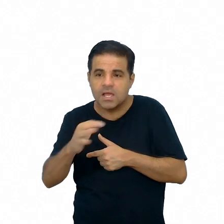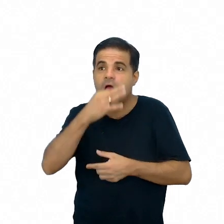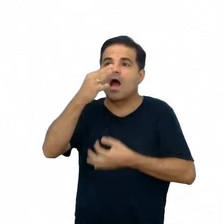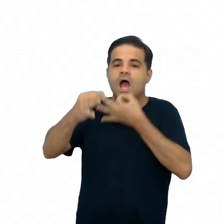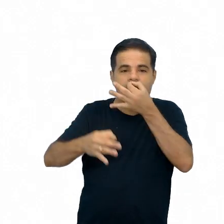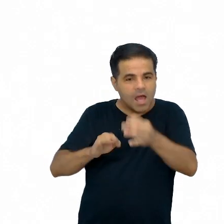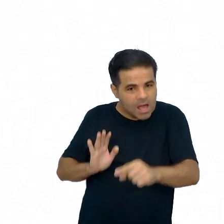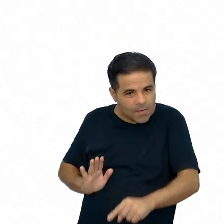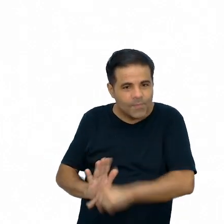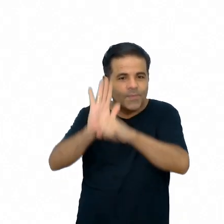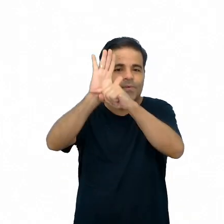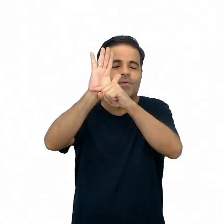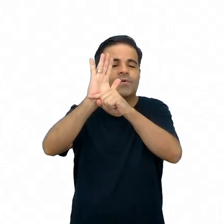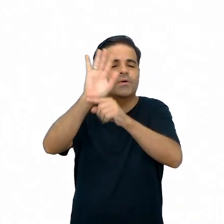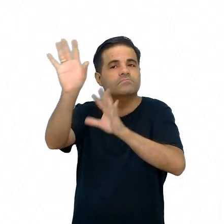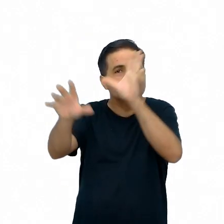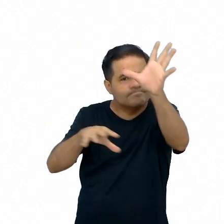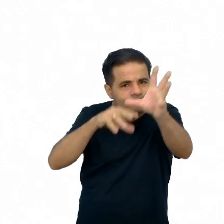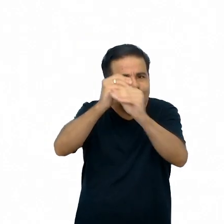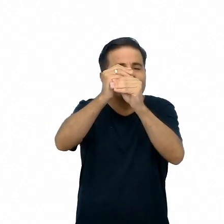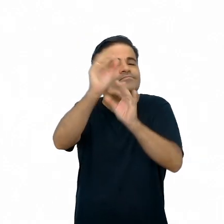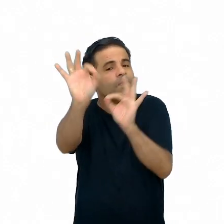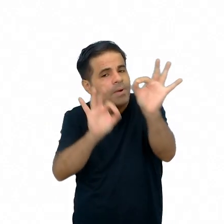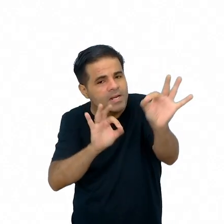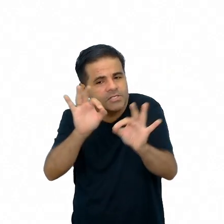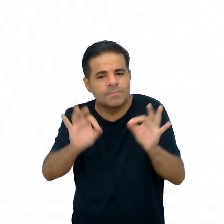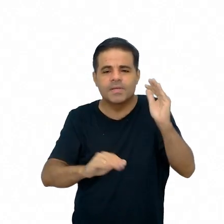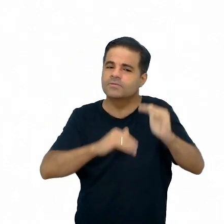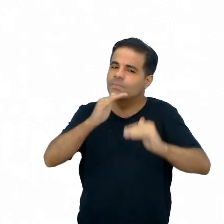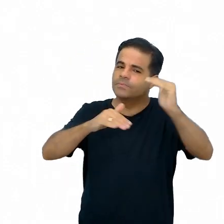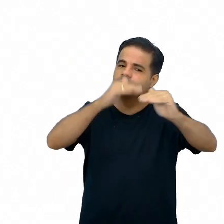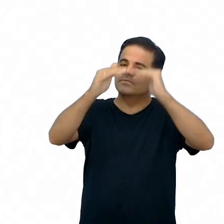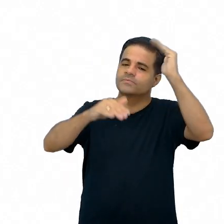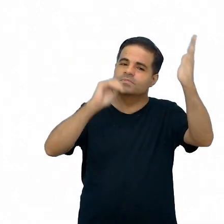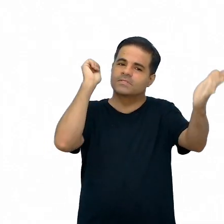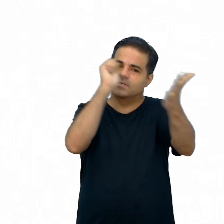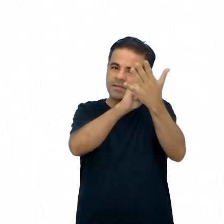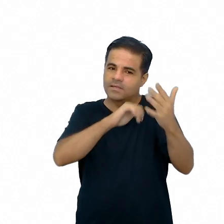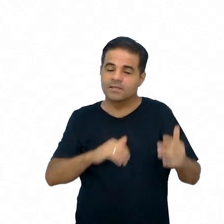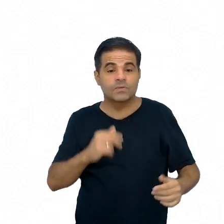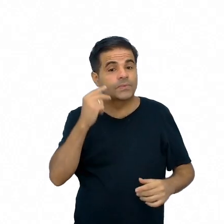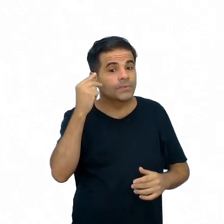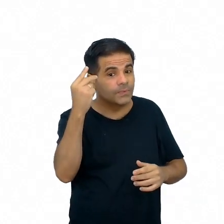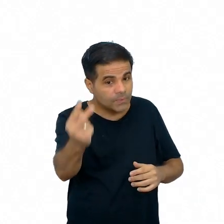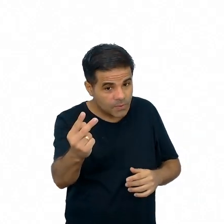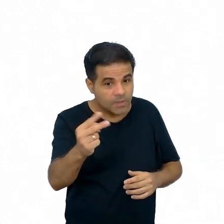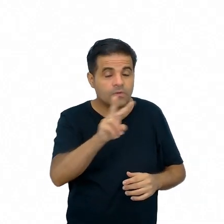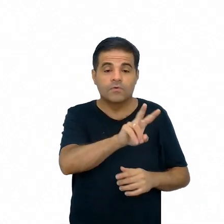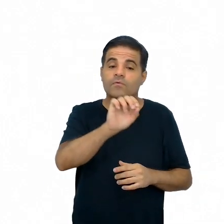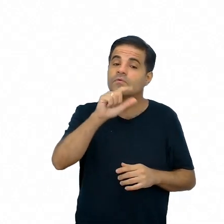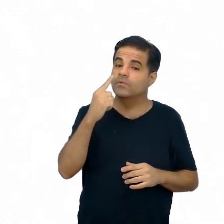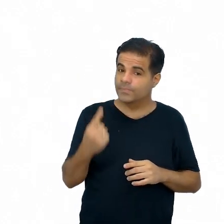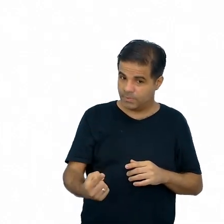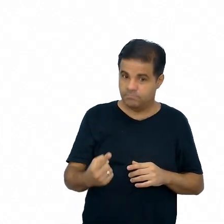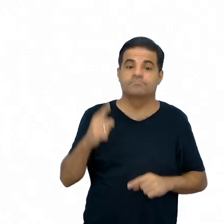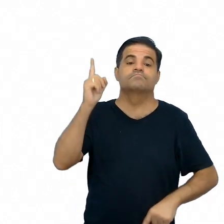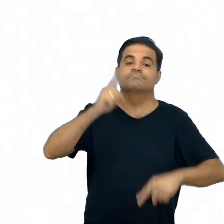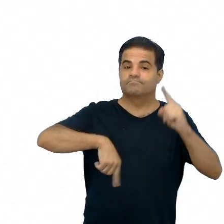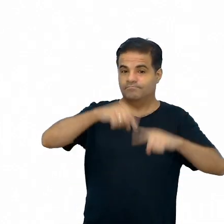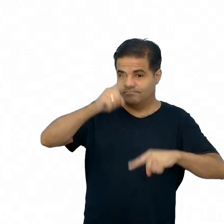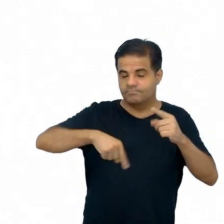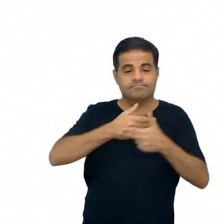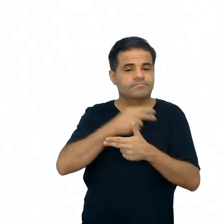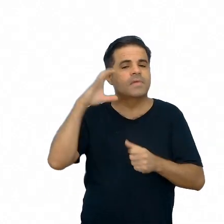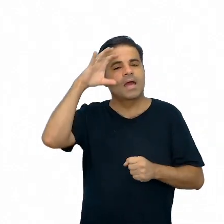contribuir com o planejamento do desenvolvimento da sequência da atividade 2 do volume 1 do material